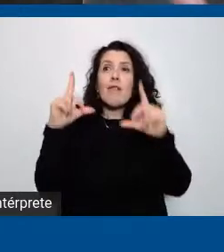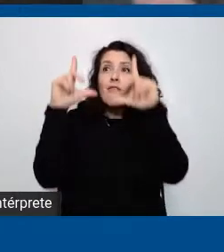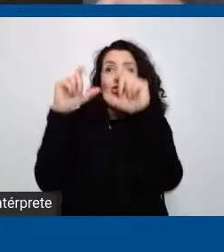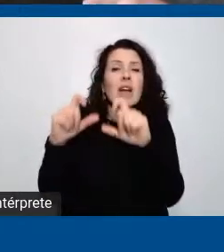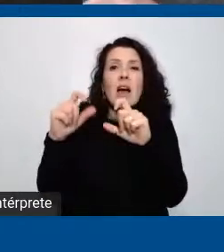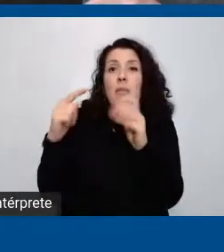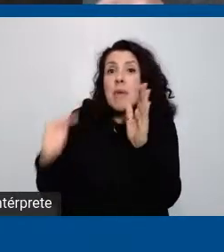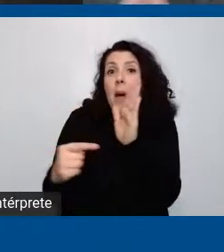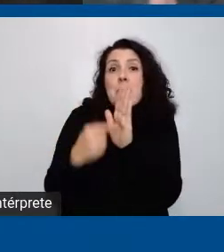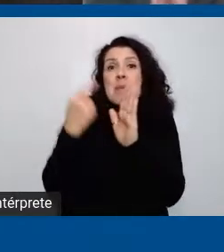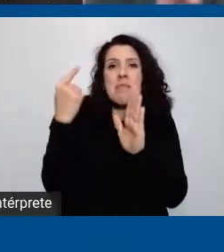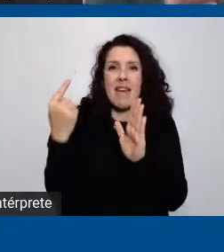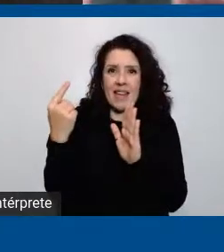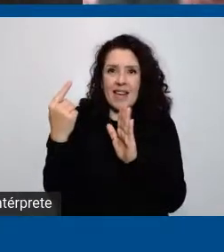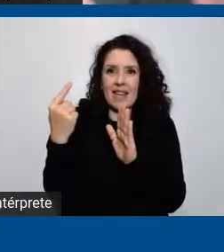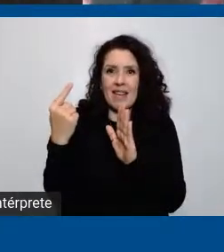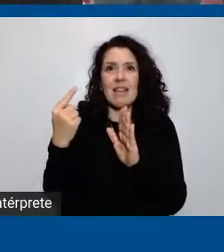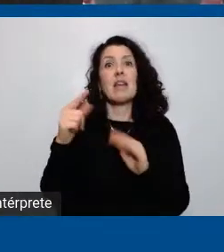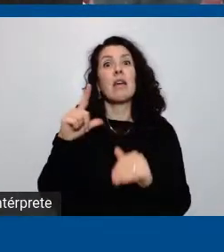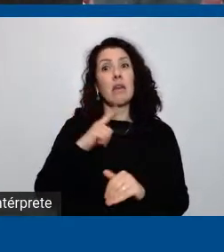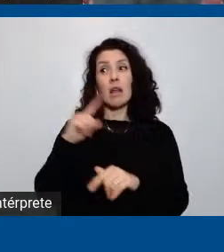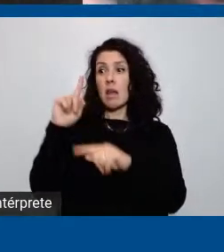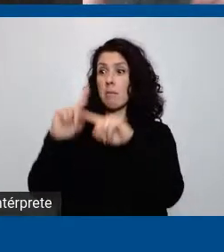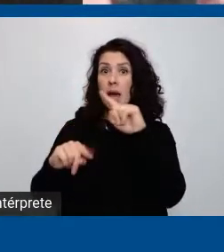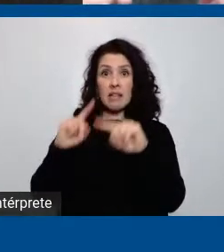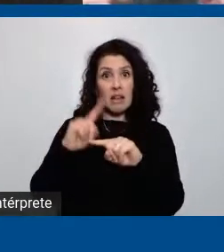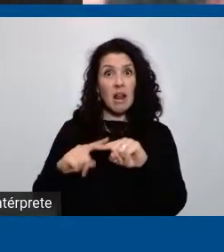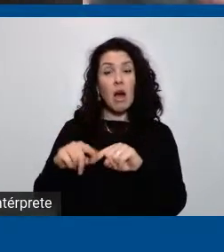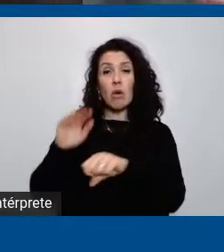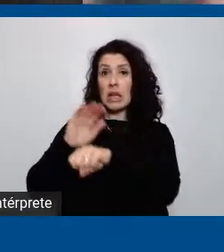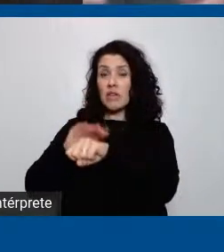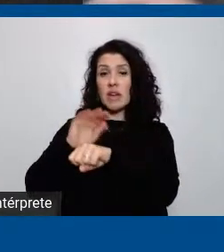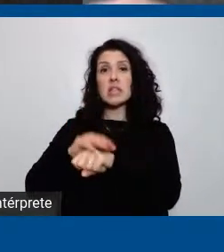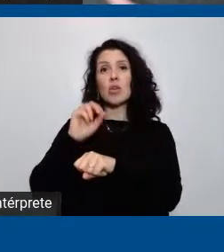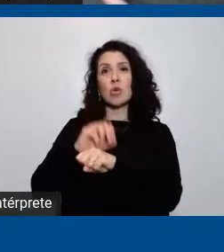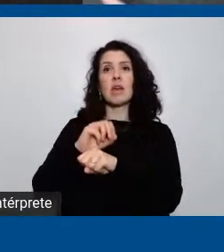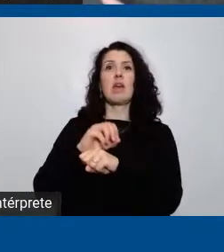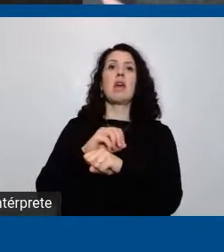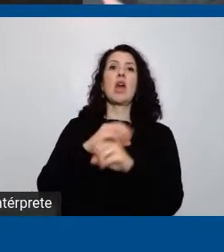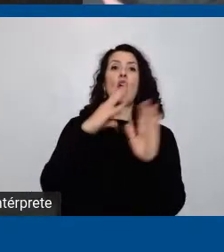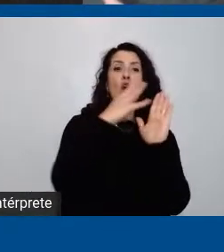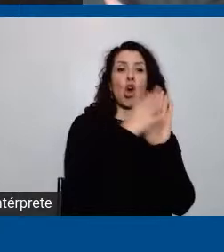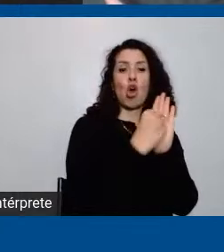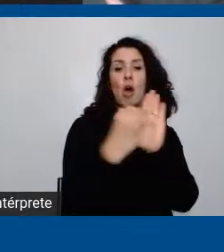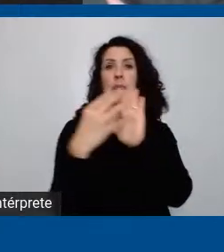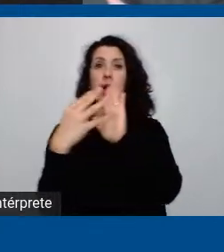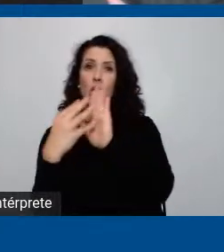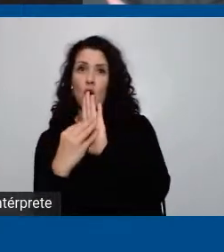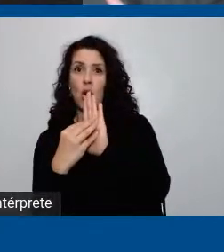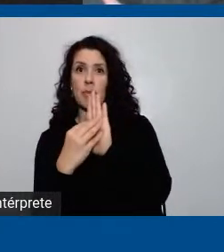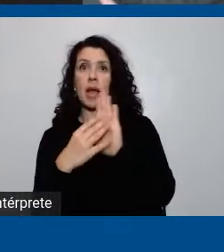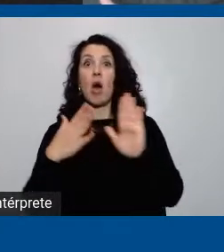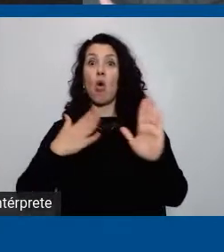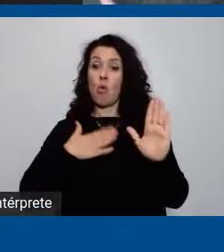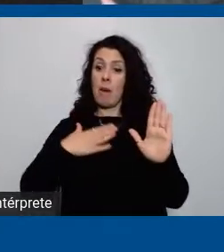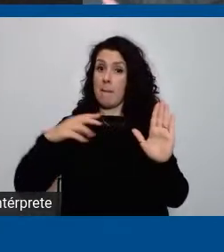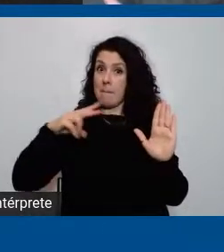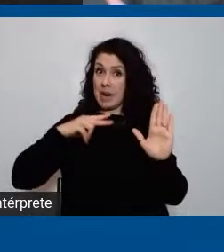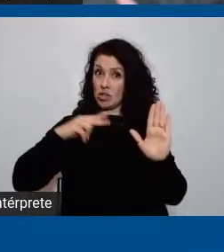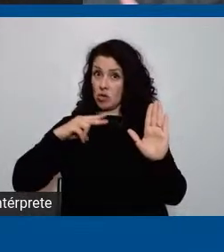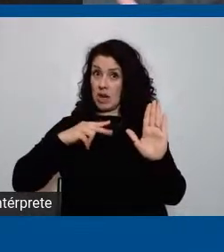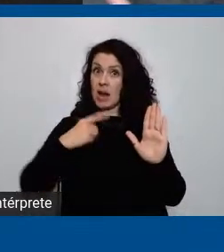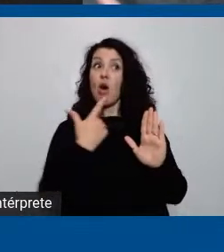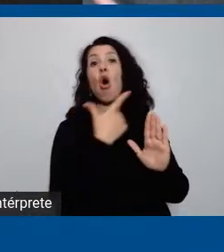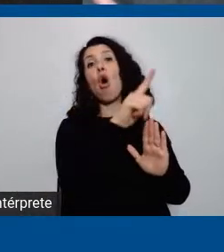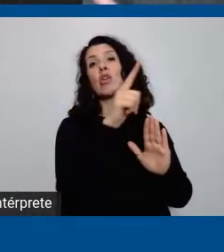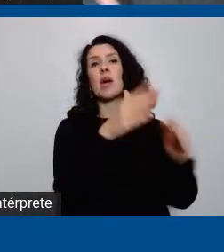e material que ele fazia duas cópias, uma cópia para ele e outra cópia para o patrimônio,